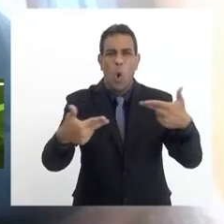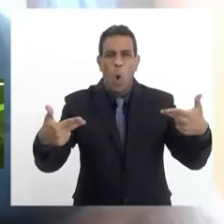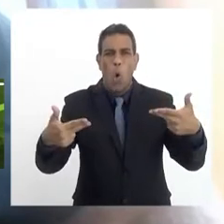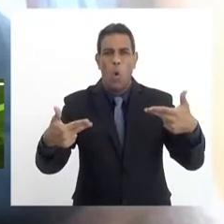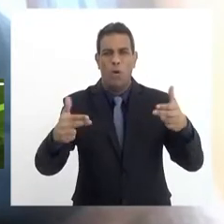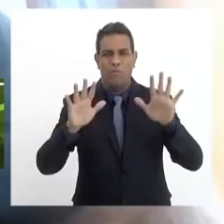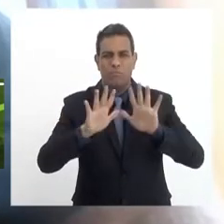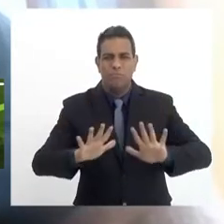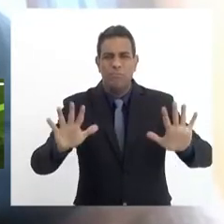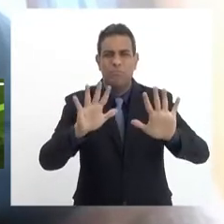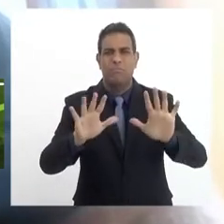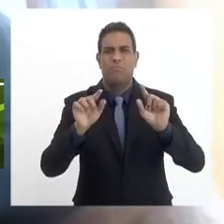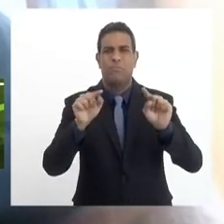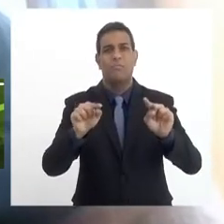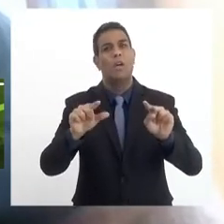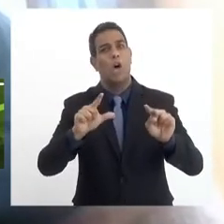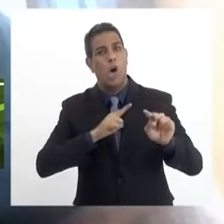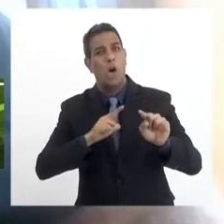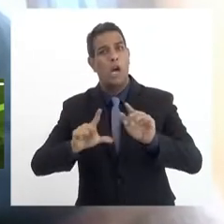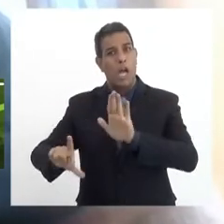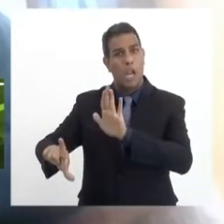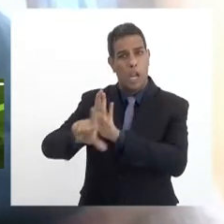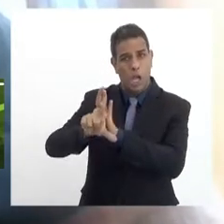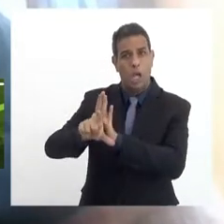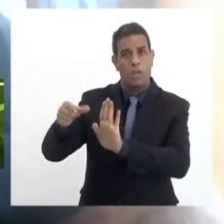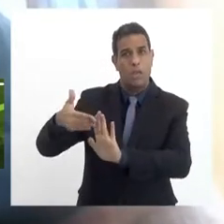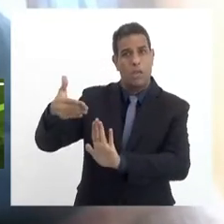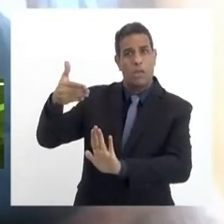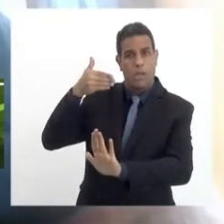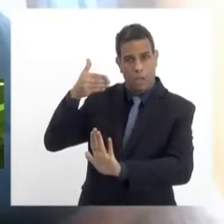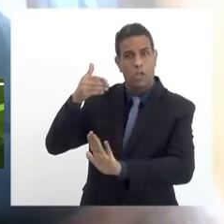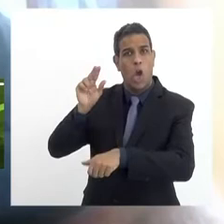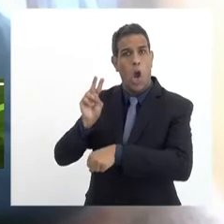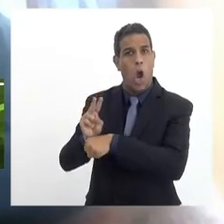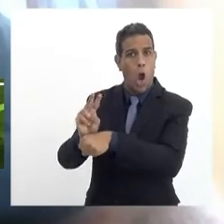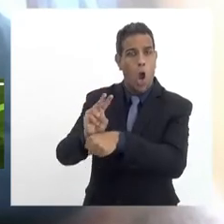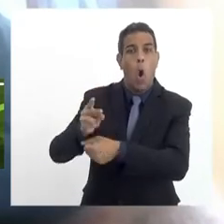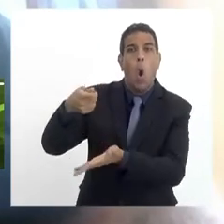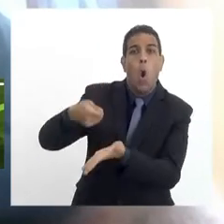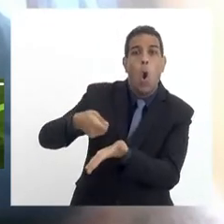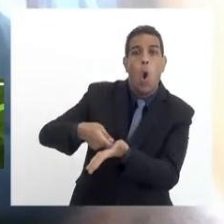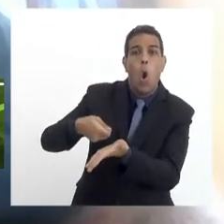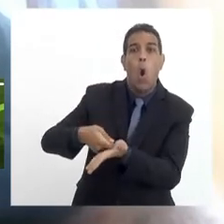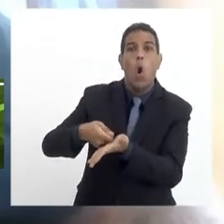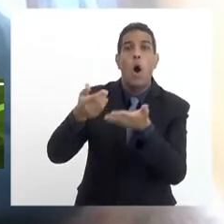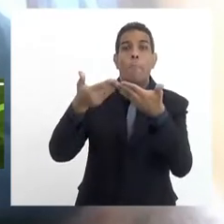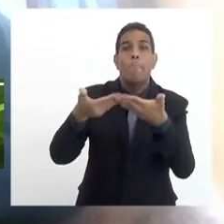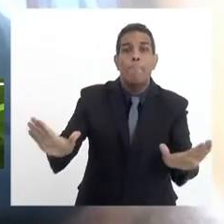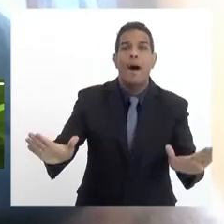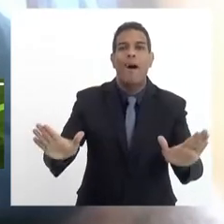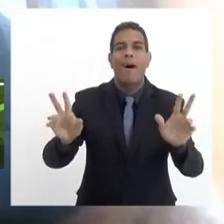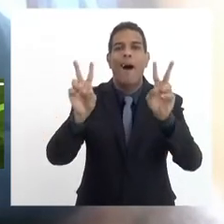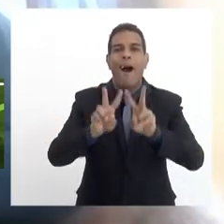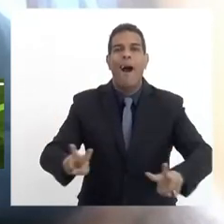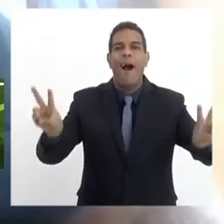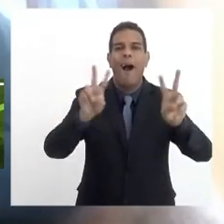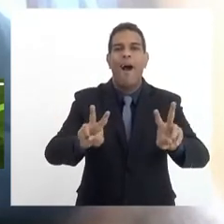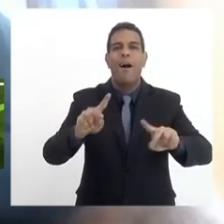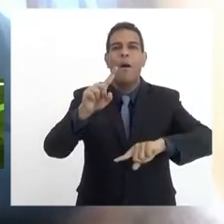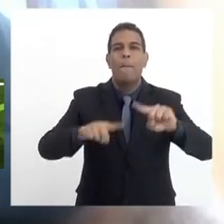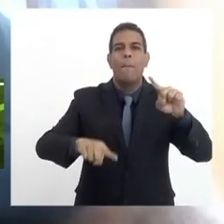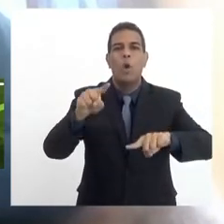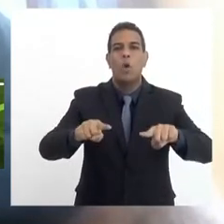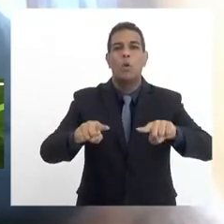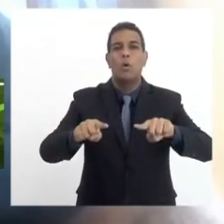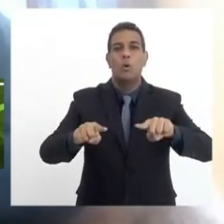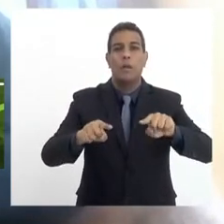para você saber que existe uma lei de logística reversa que obriga a declaração de embalagem. Quer dizer, as